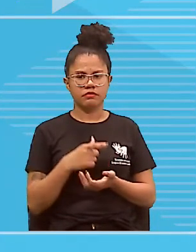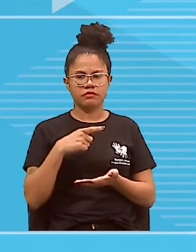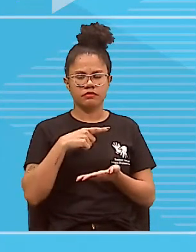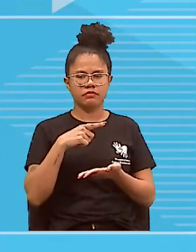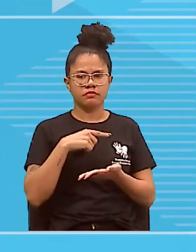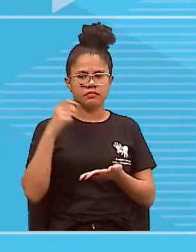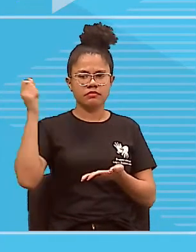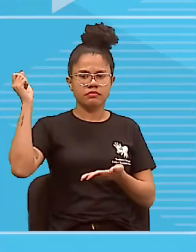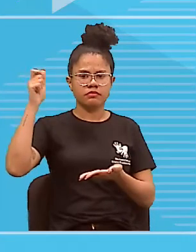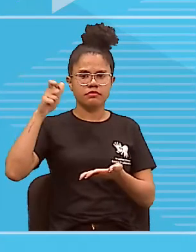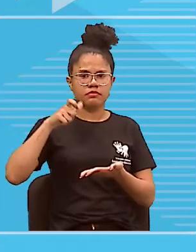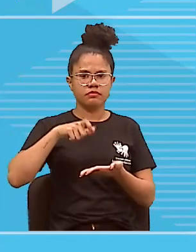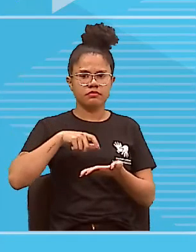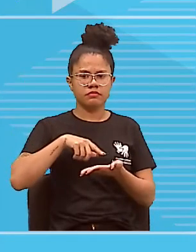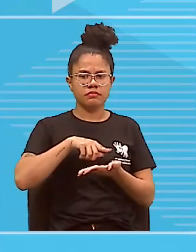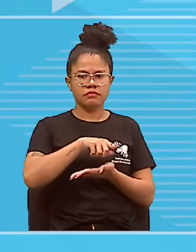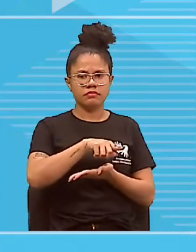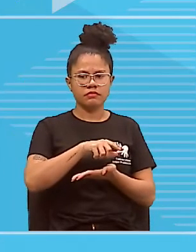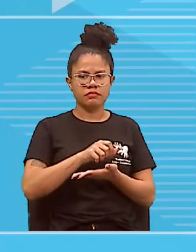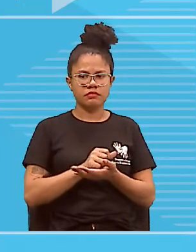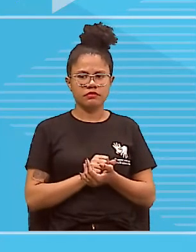vai sofrer refrações